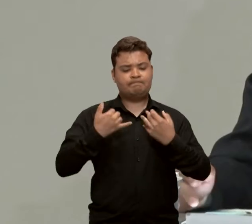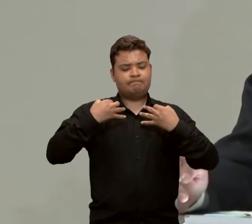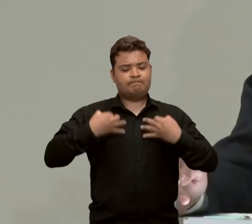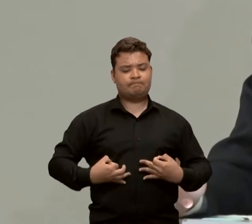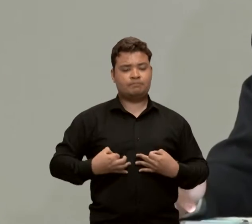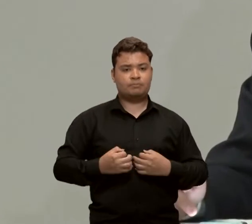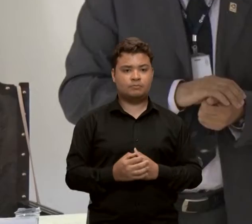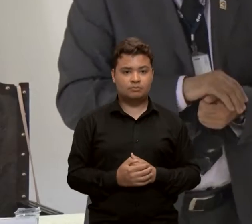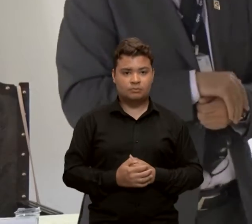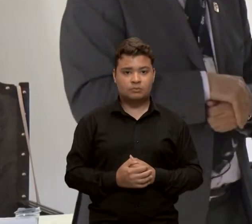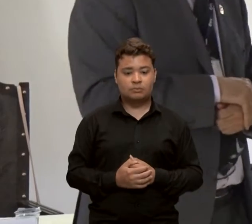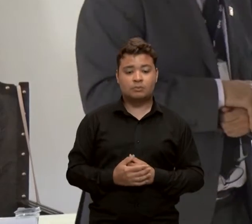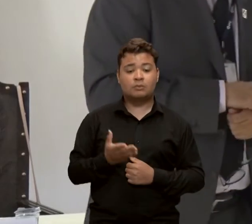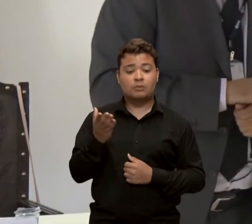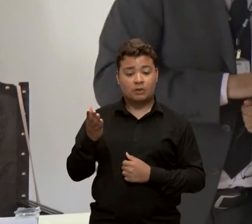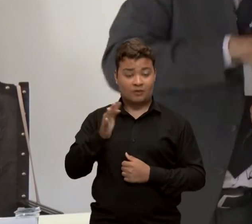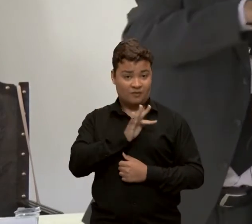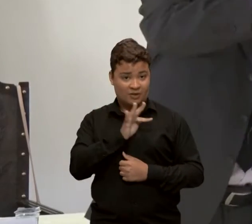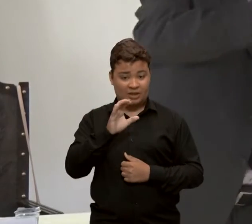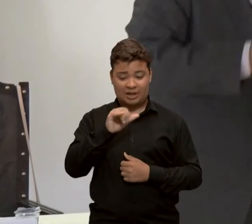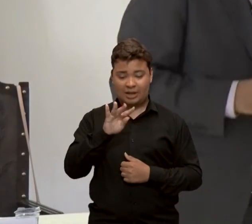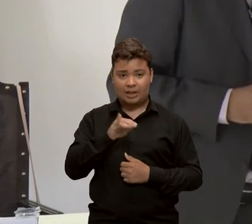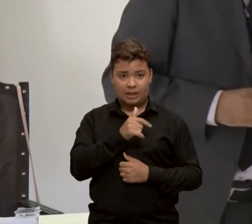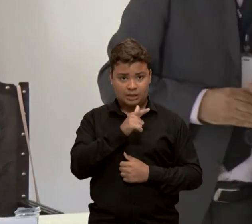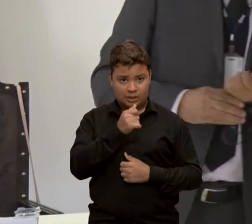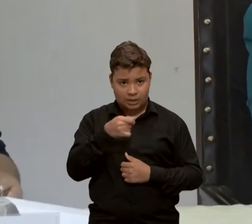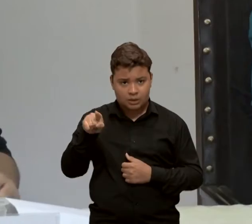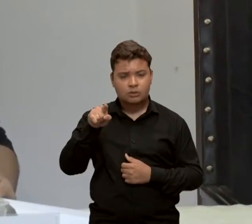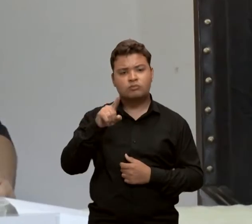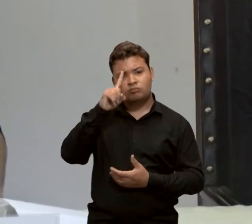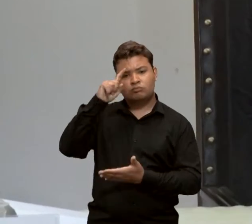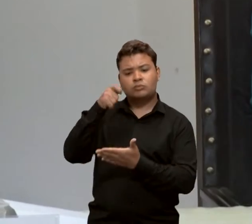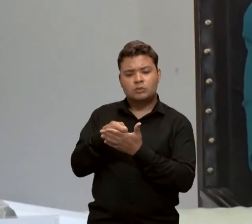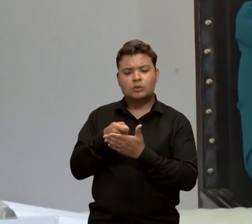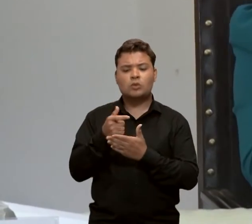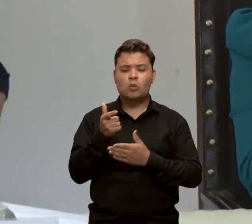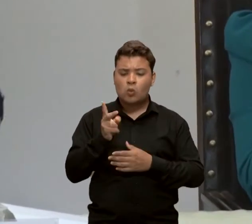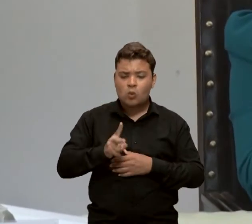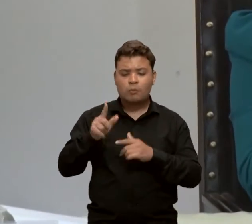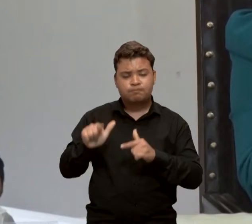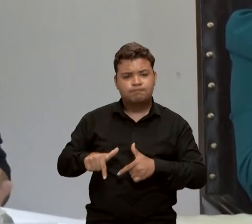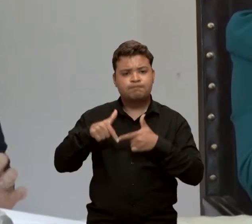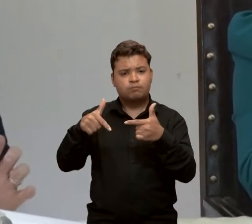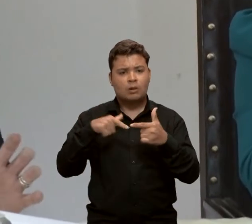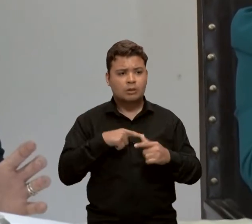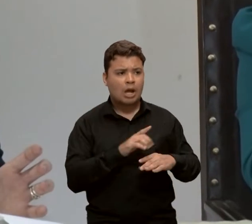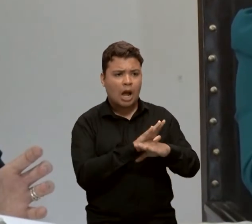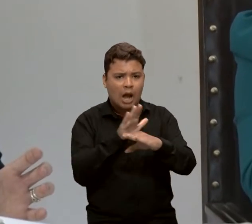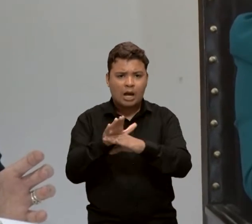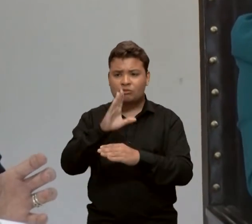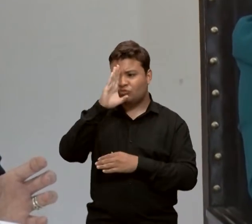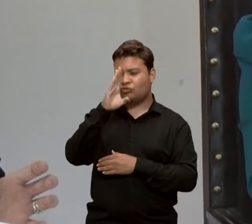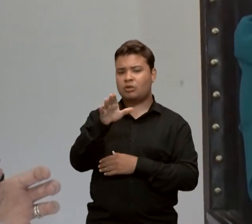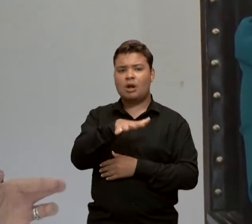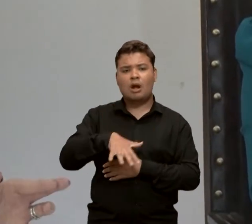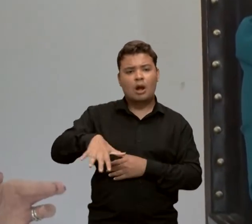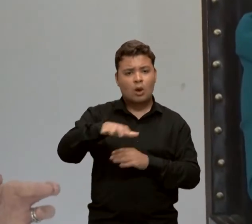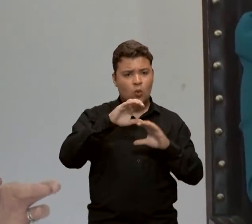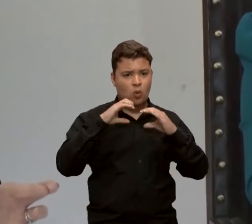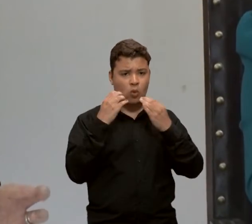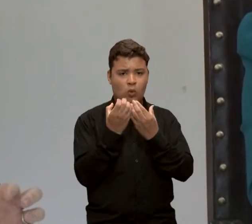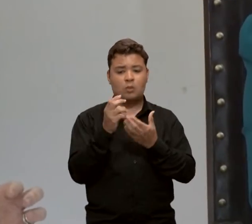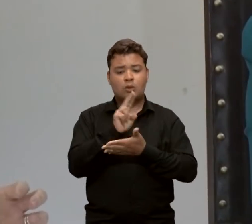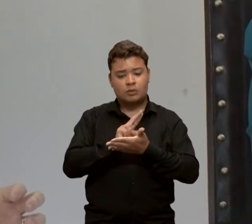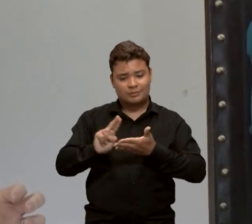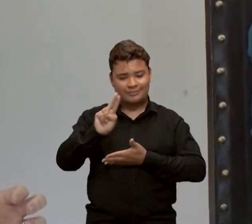a Federal de Catalão escolheu manter ativas as iniciativas que beneficiam diretamente a comunidade universitária, como